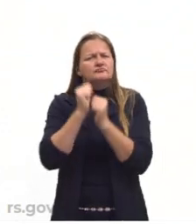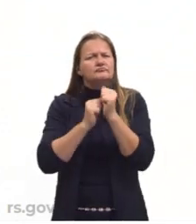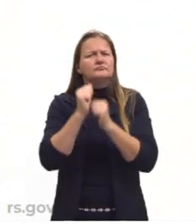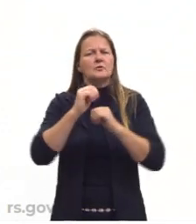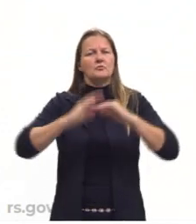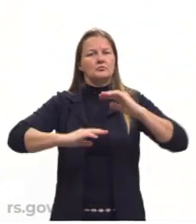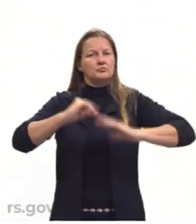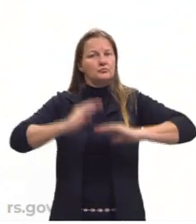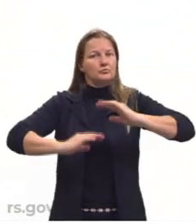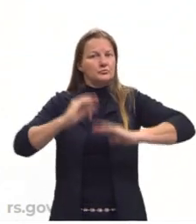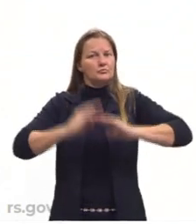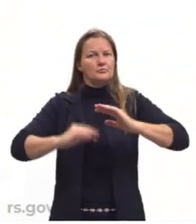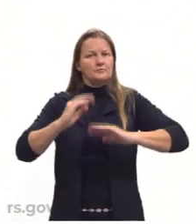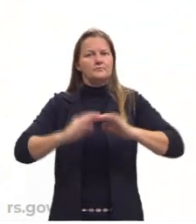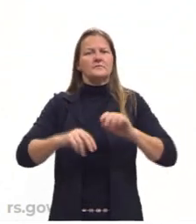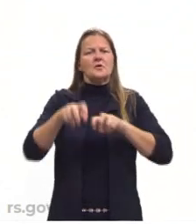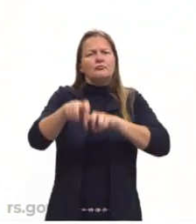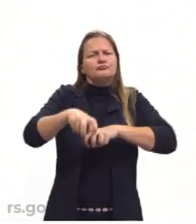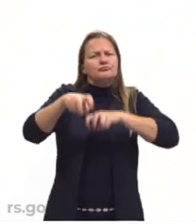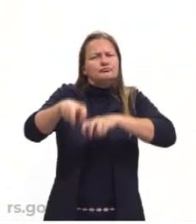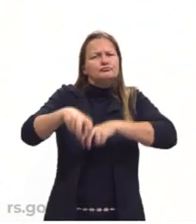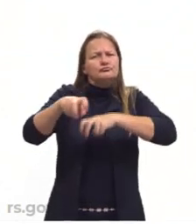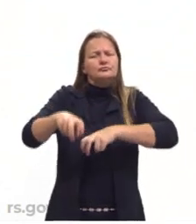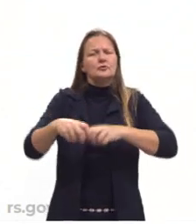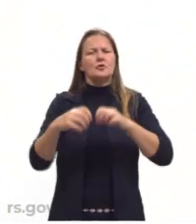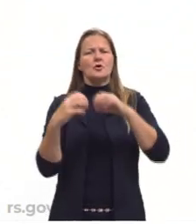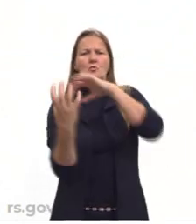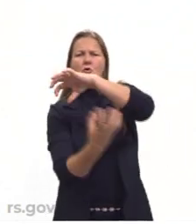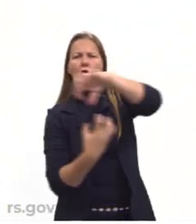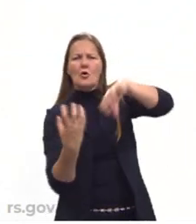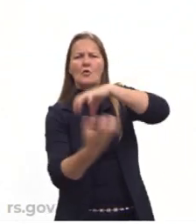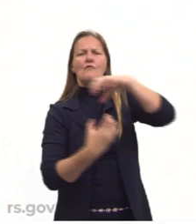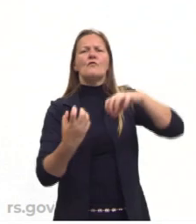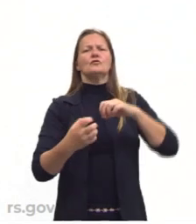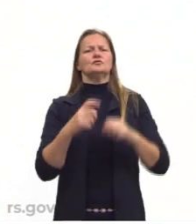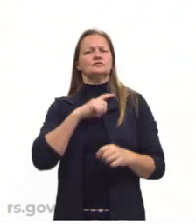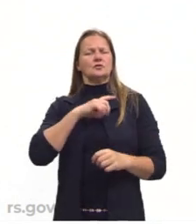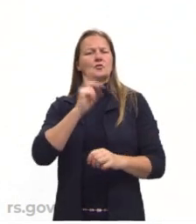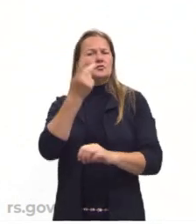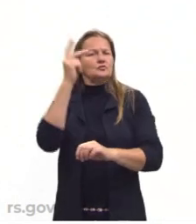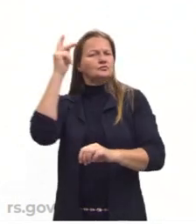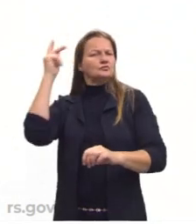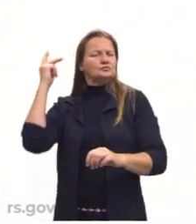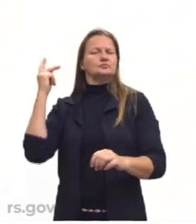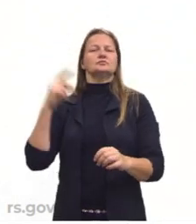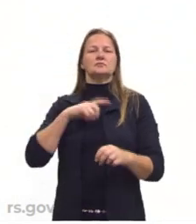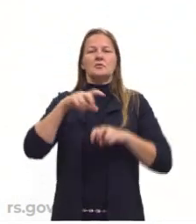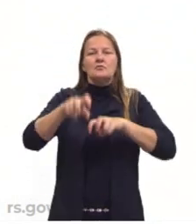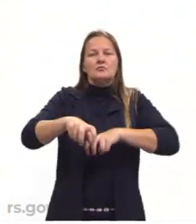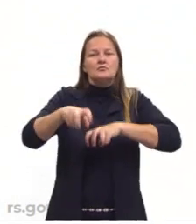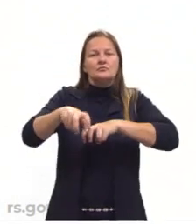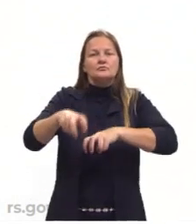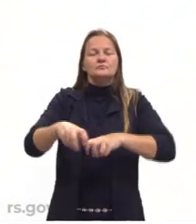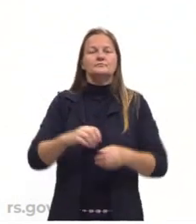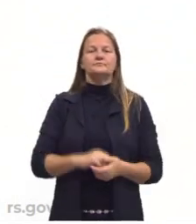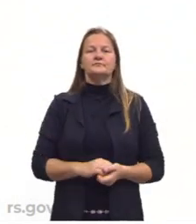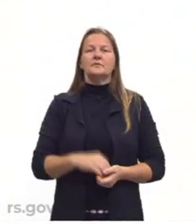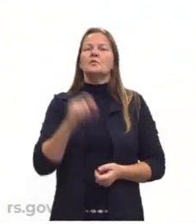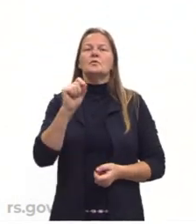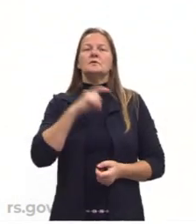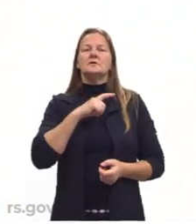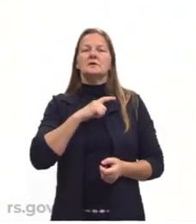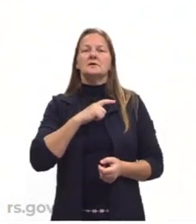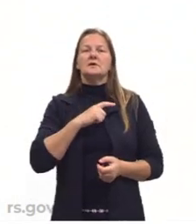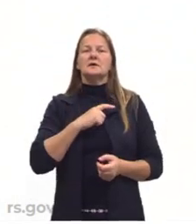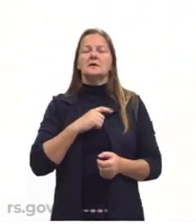essa agricultura extensiva né estiver com uma revolução agrícola é na história aparece aí como a Revolução agrícola então o que que